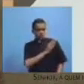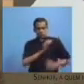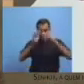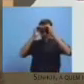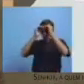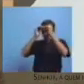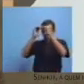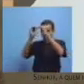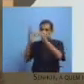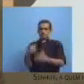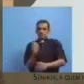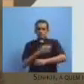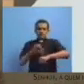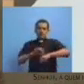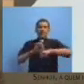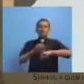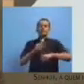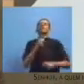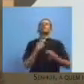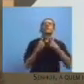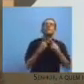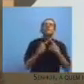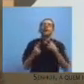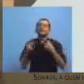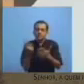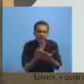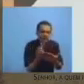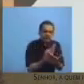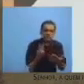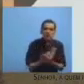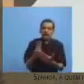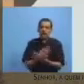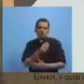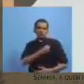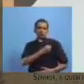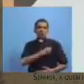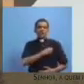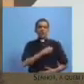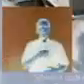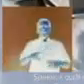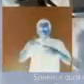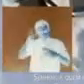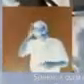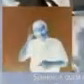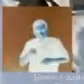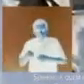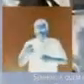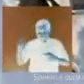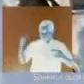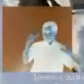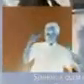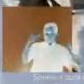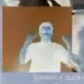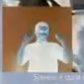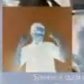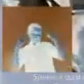luta. Mas nós precisamos ter essa certeza, e meu desejo é que amanhã a gente saia daqui com essa convicção profunda, essa